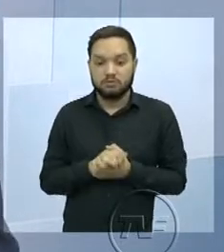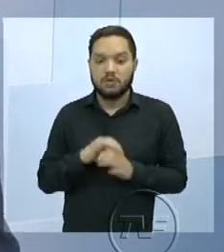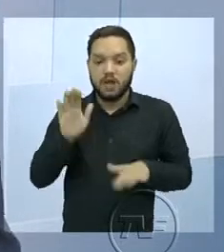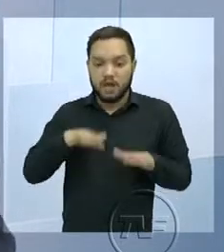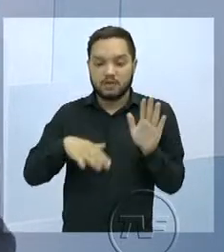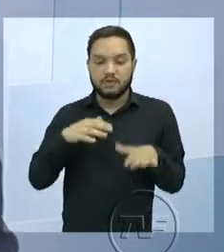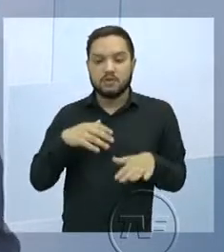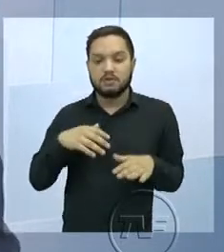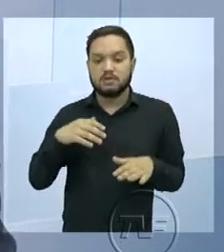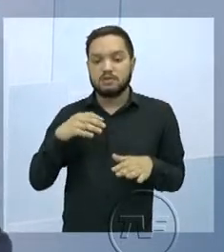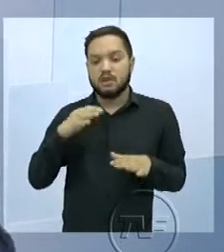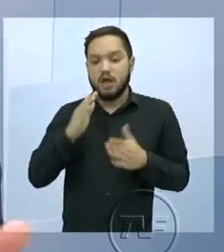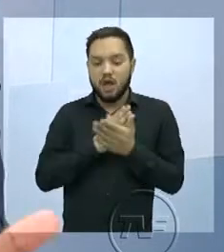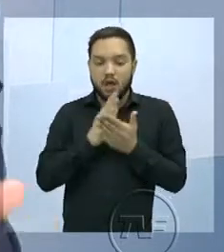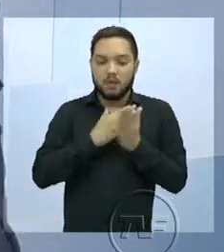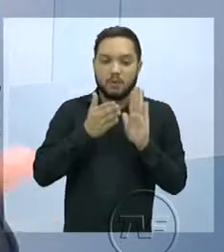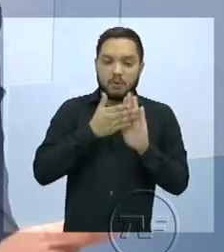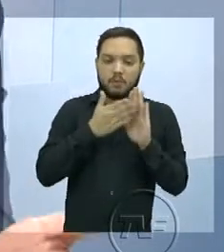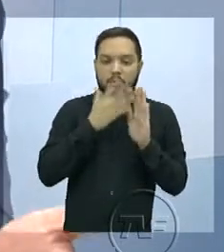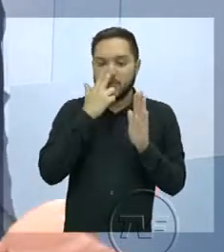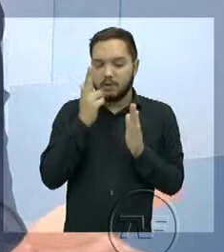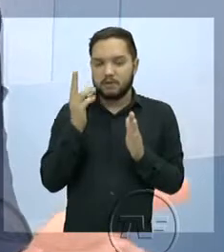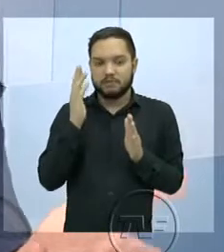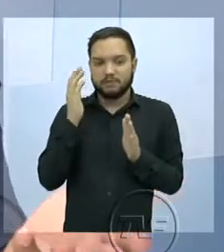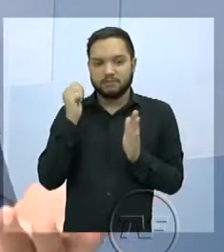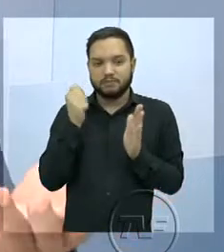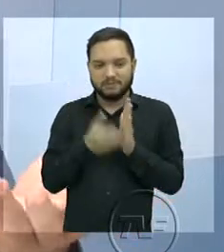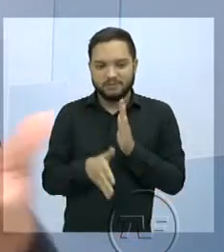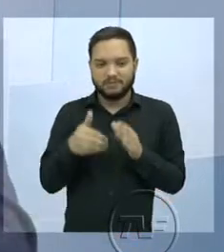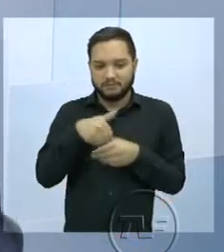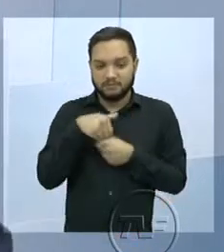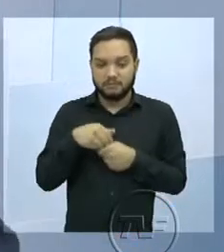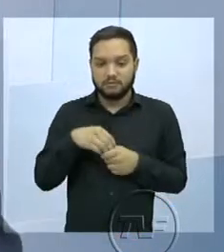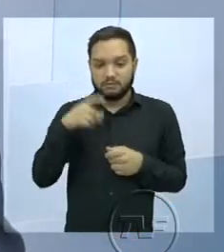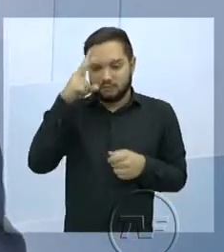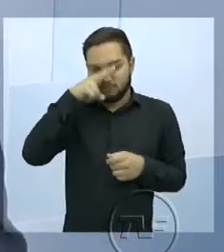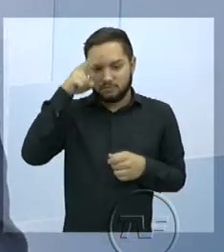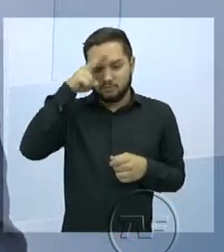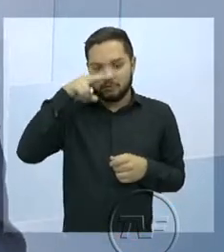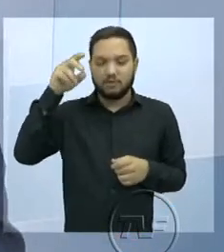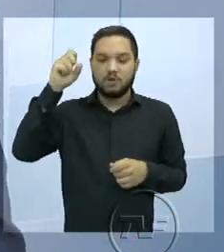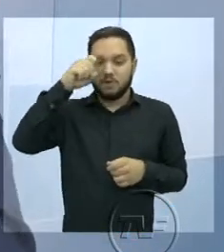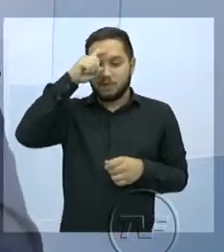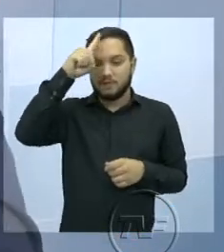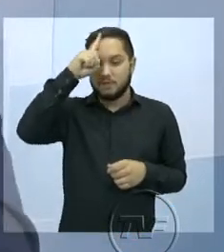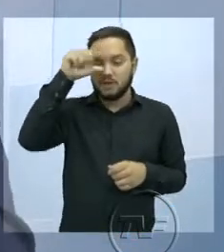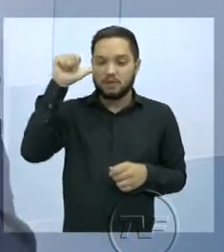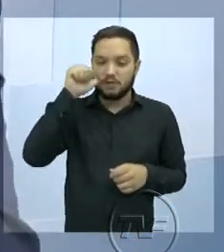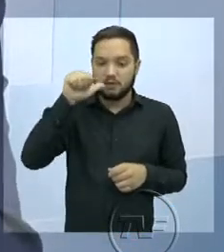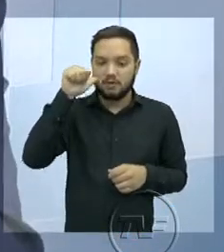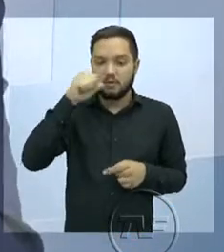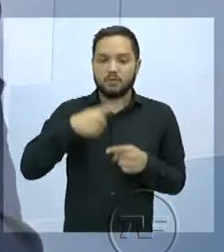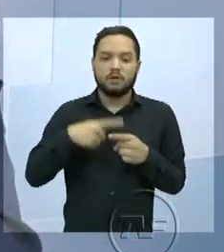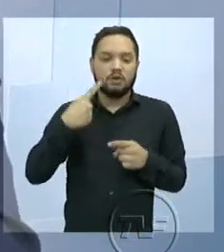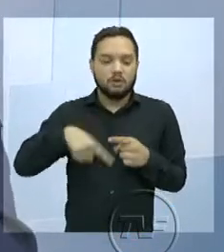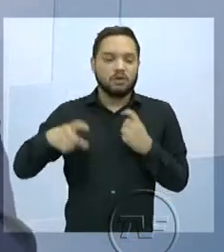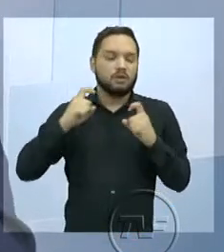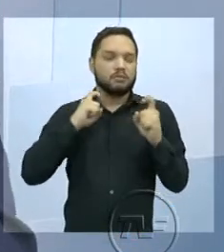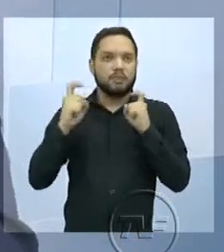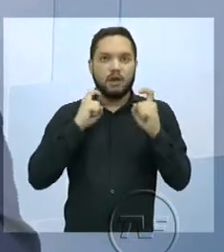de algumas propostas. Por exemplo, recentemente a questão do Hospital da Mulher não fosse o grande